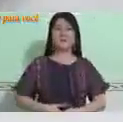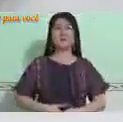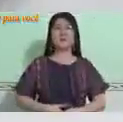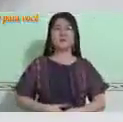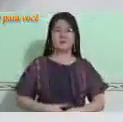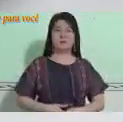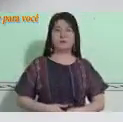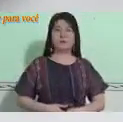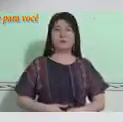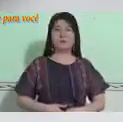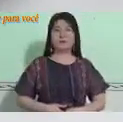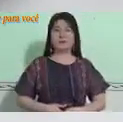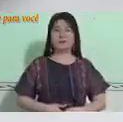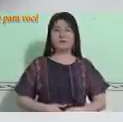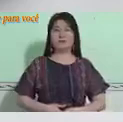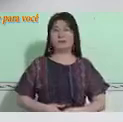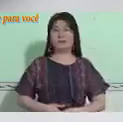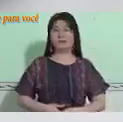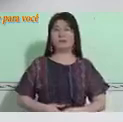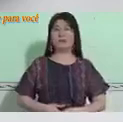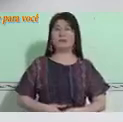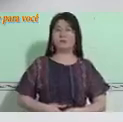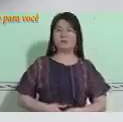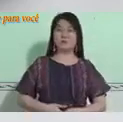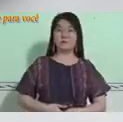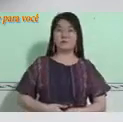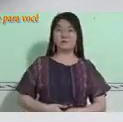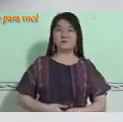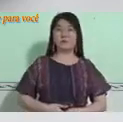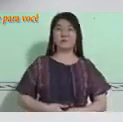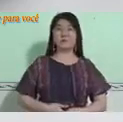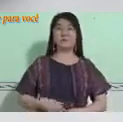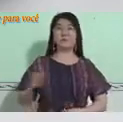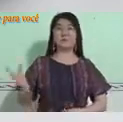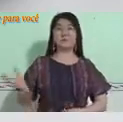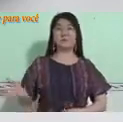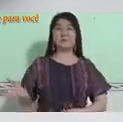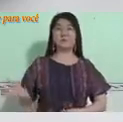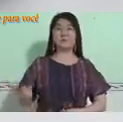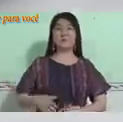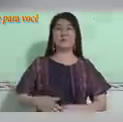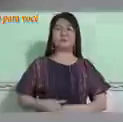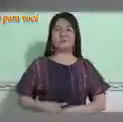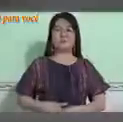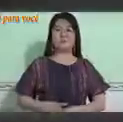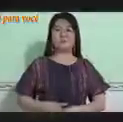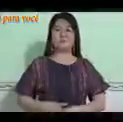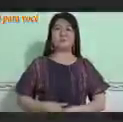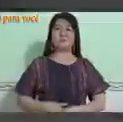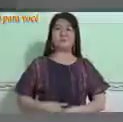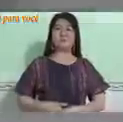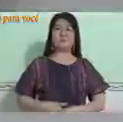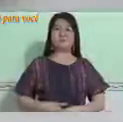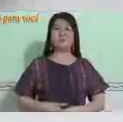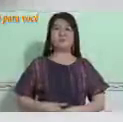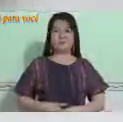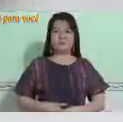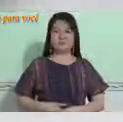Já para as olheiras muito escuras e profundas, geralmente é preciso recorrer a tratamentos